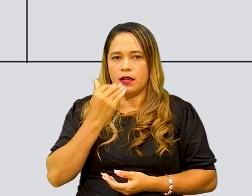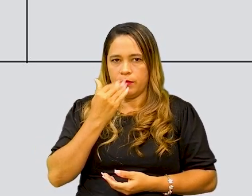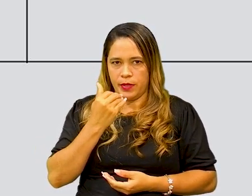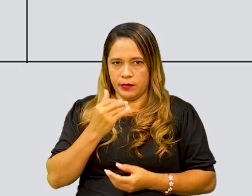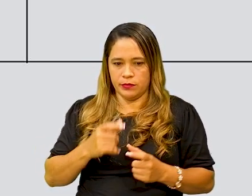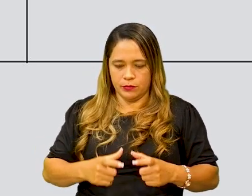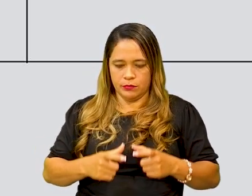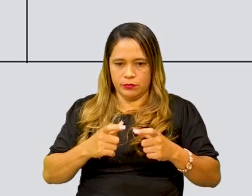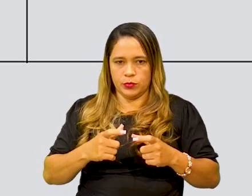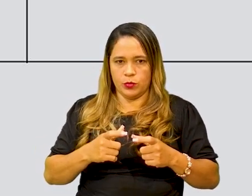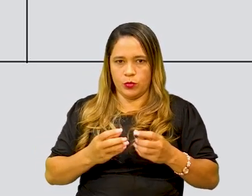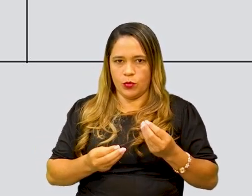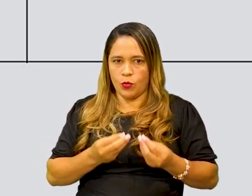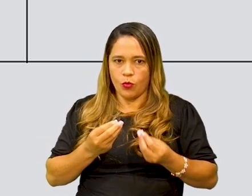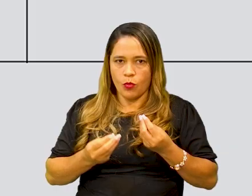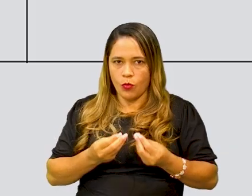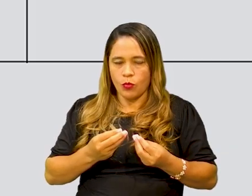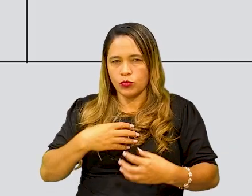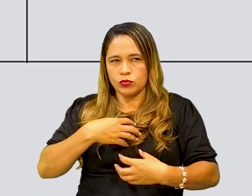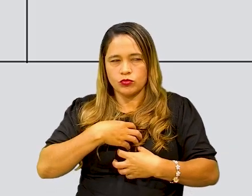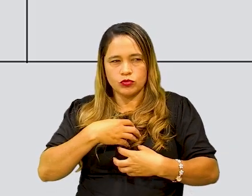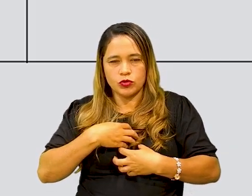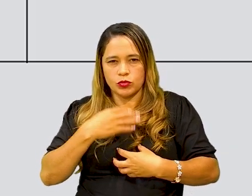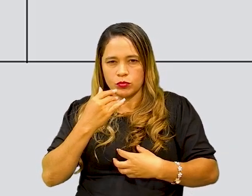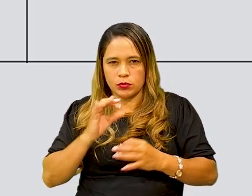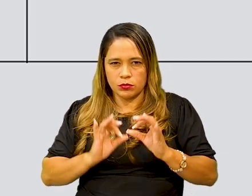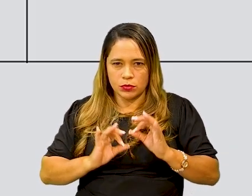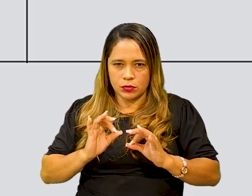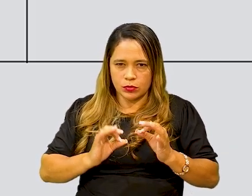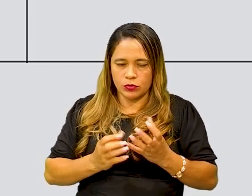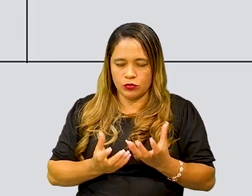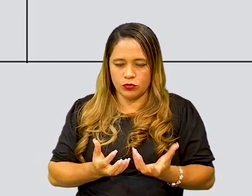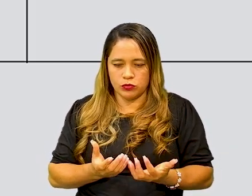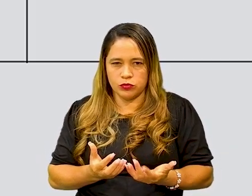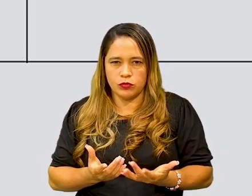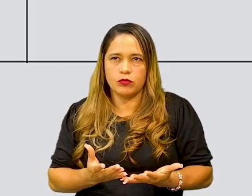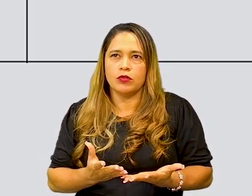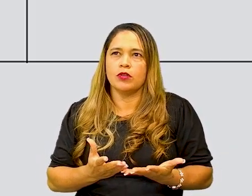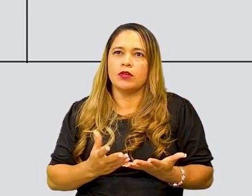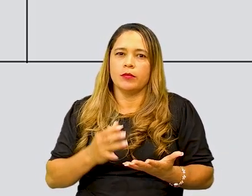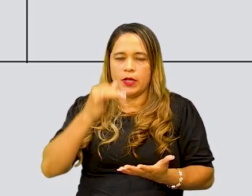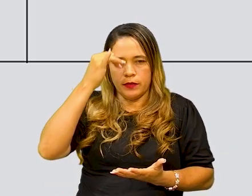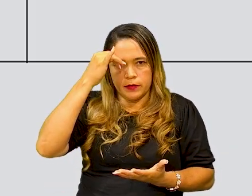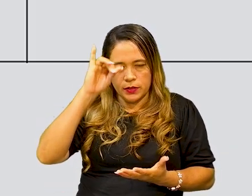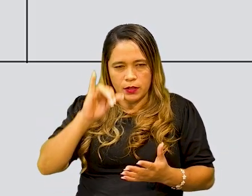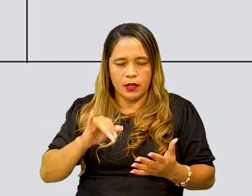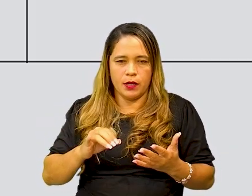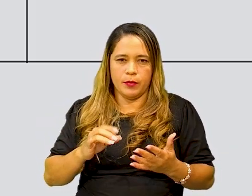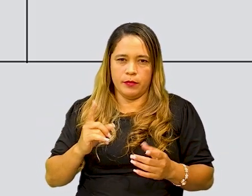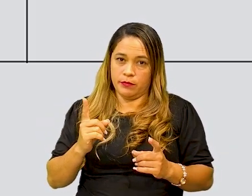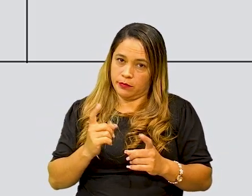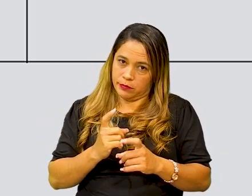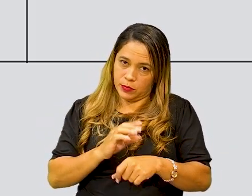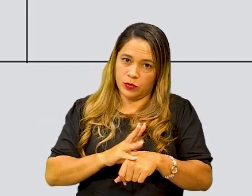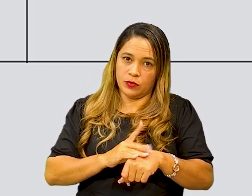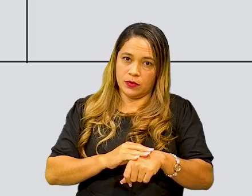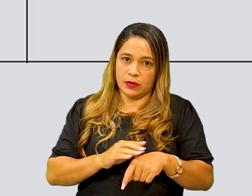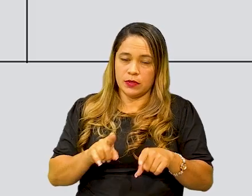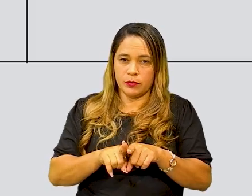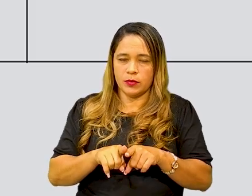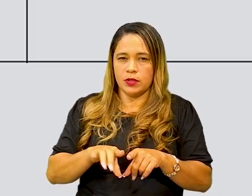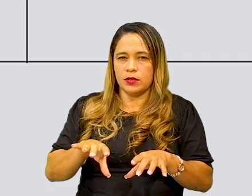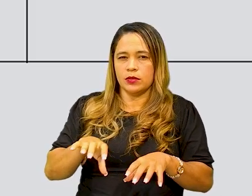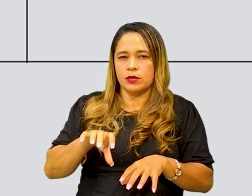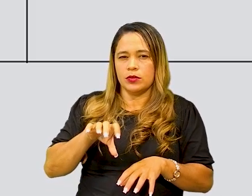enlatados, ou seja, tem que ser feito com uma forma extremamente esterilizada, purificada para evitar a contaminação, e uma refrigeração